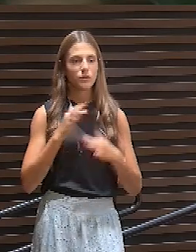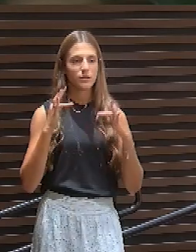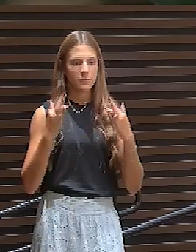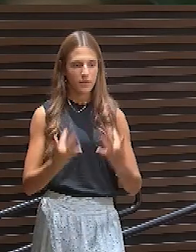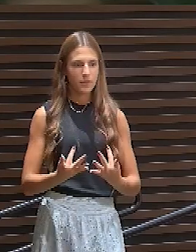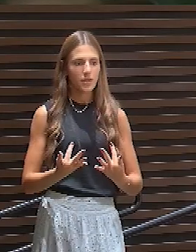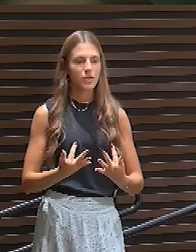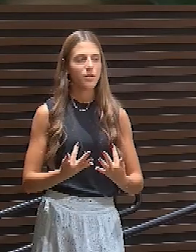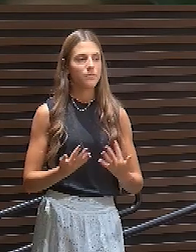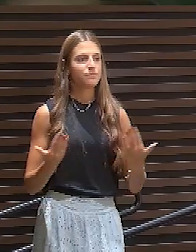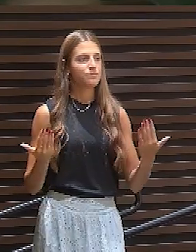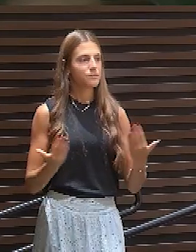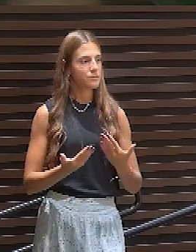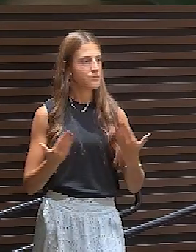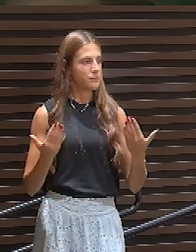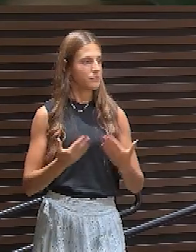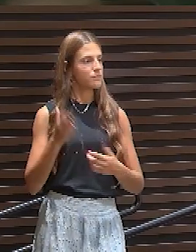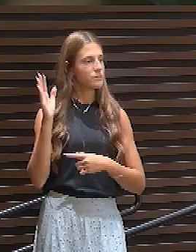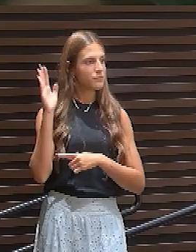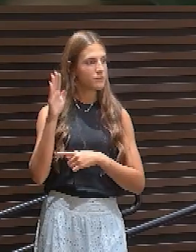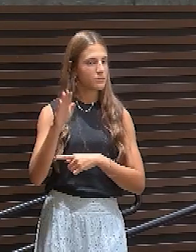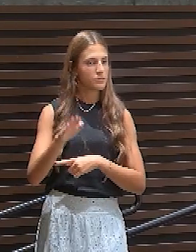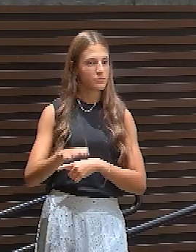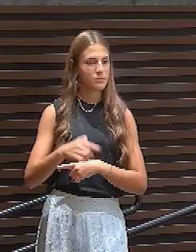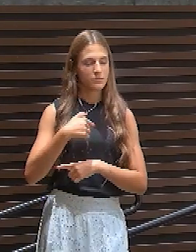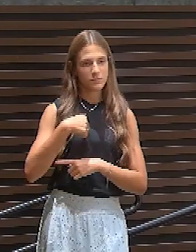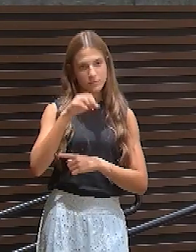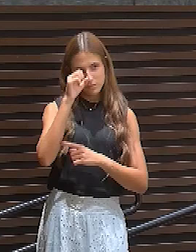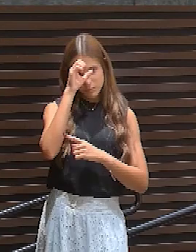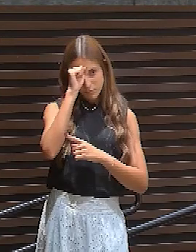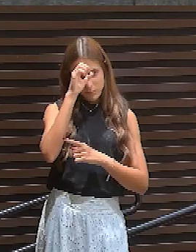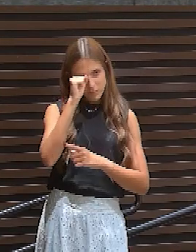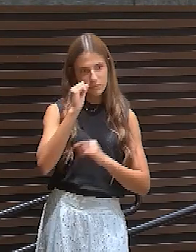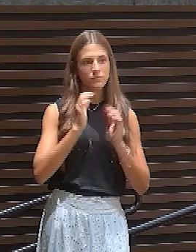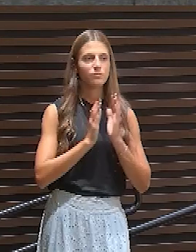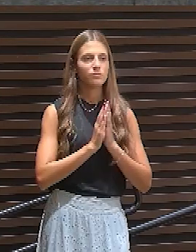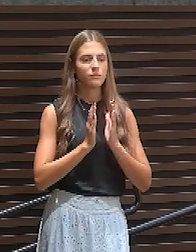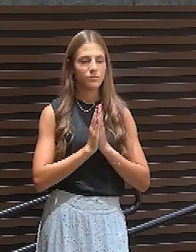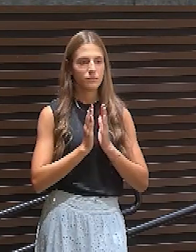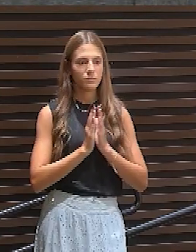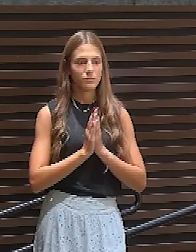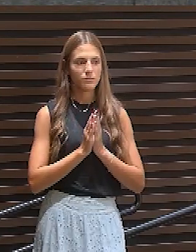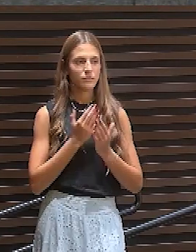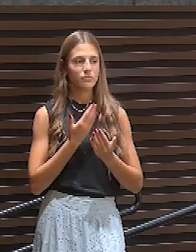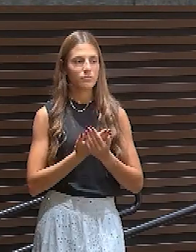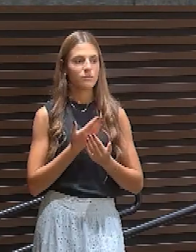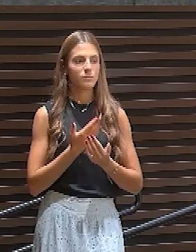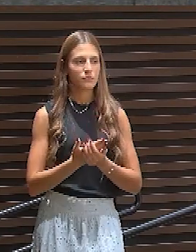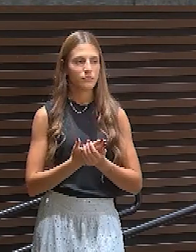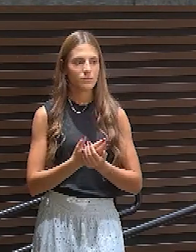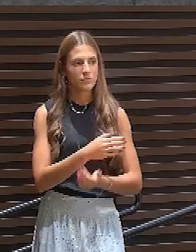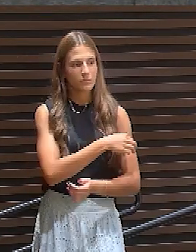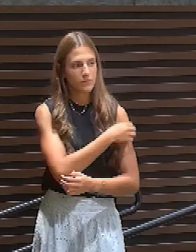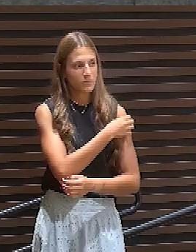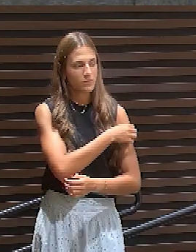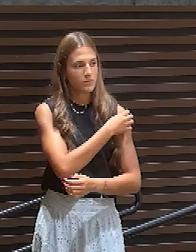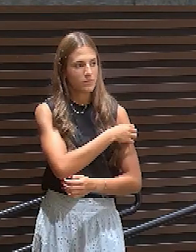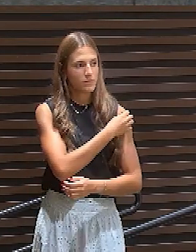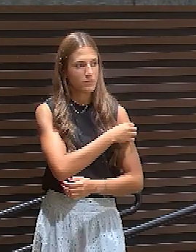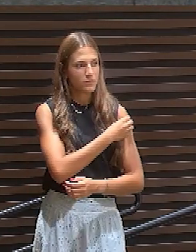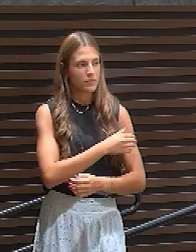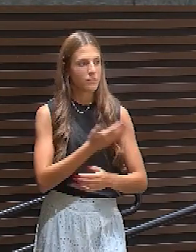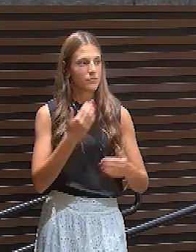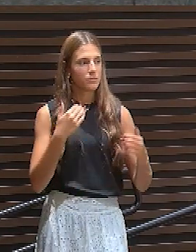Agora à tarde, eu estava estudando e orando, e entrei no meu quarto, minha netinha